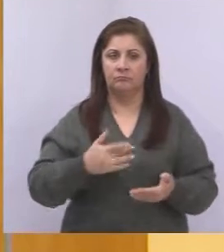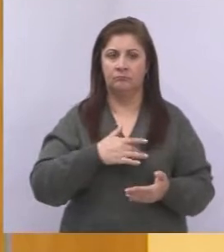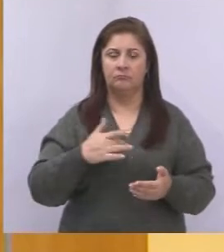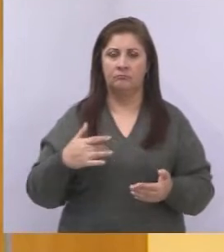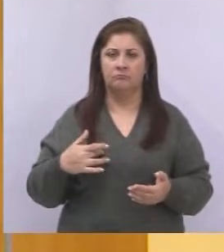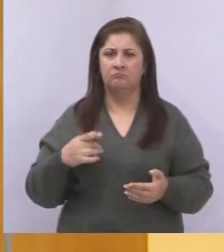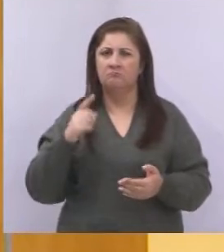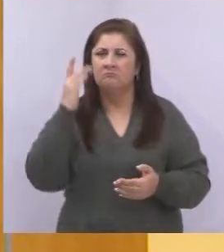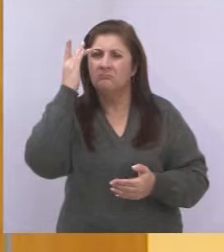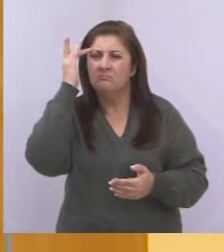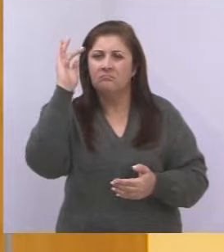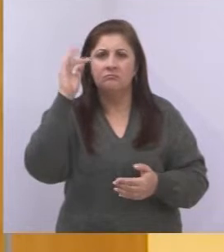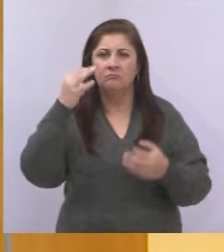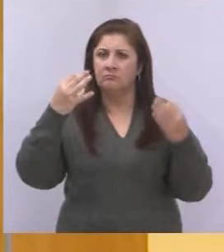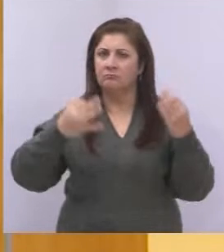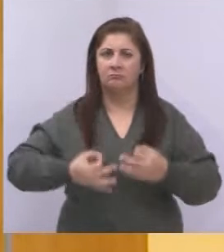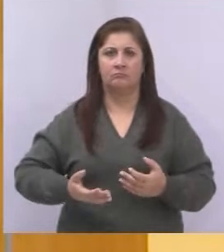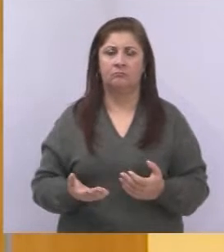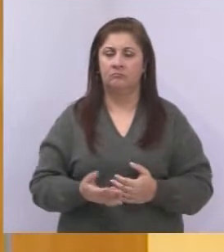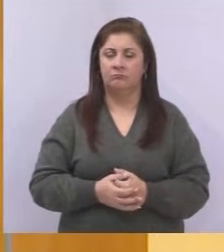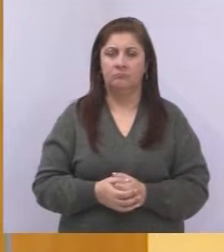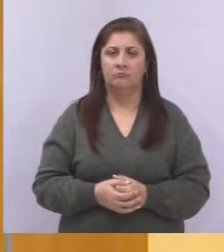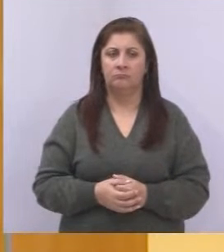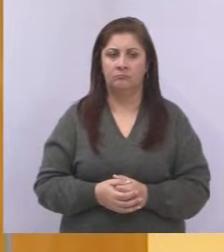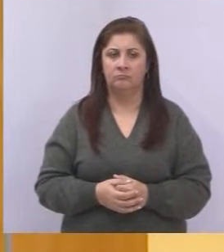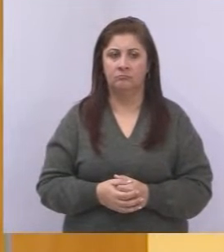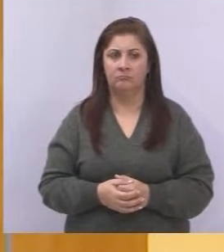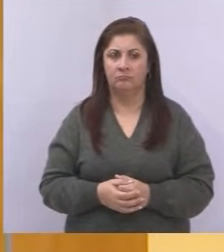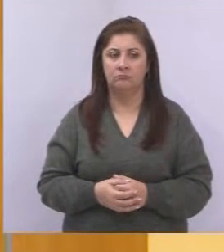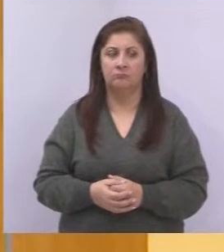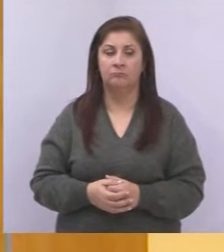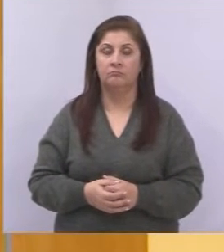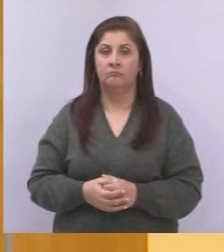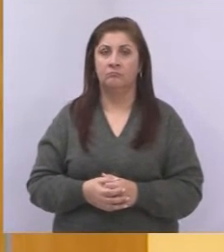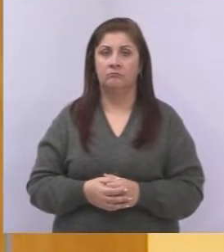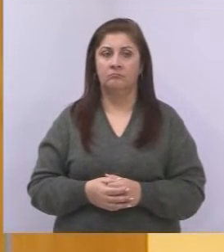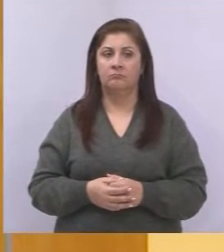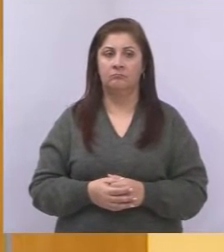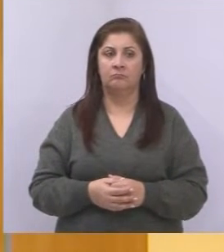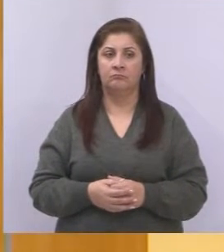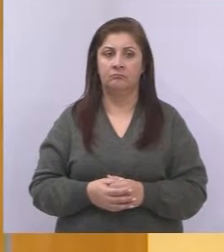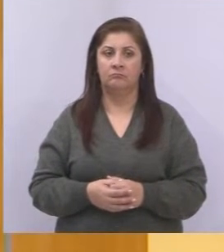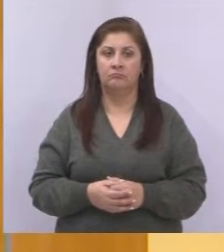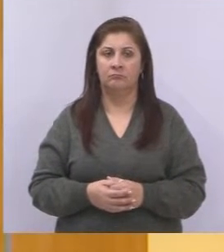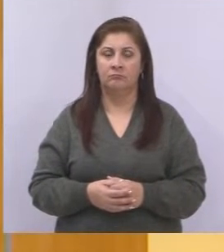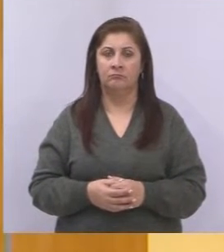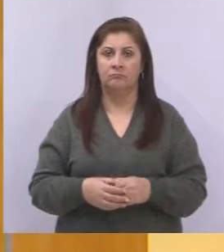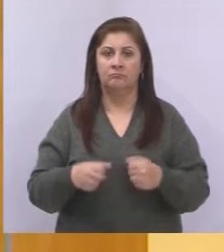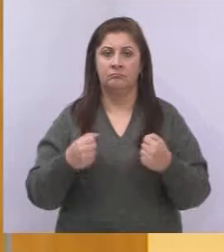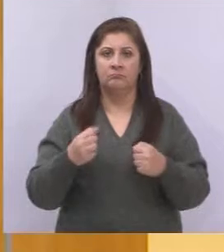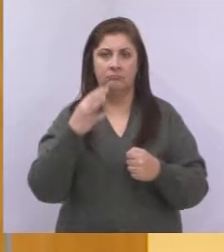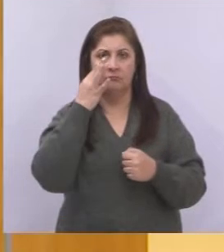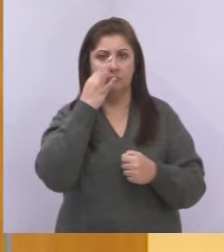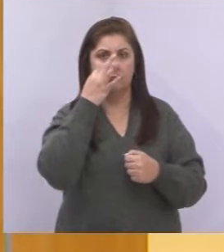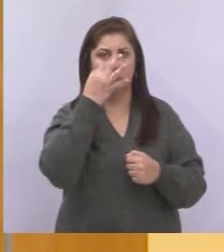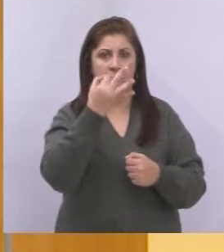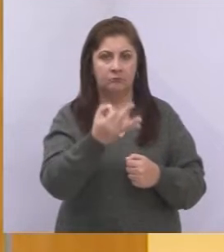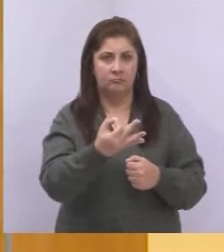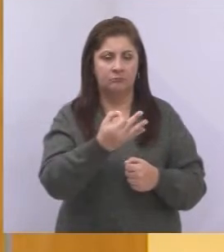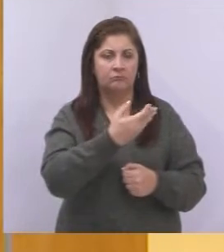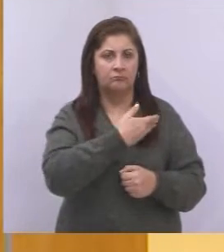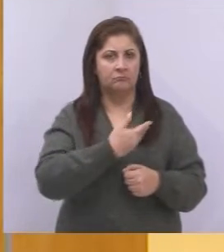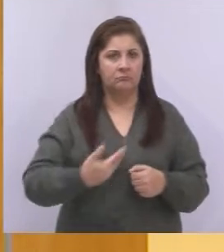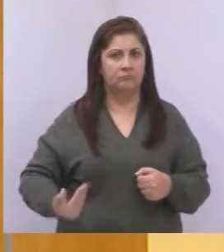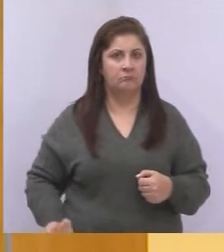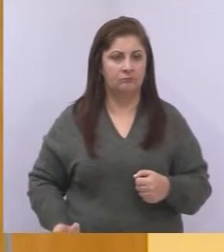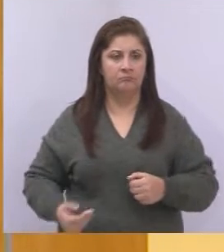bem esclarecido, né? Que seja, né, mais visto pelo poder público de uma forma